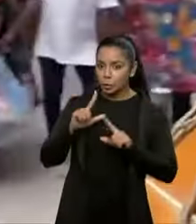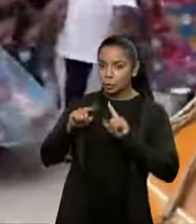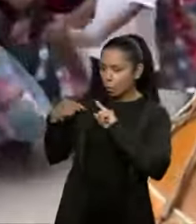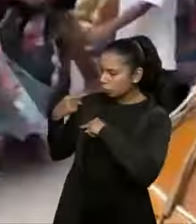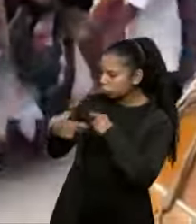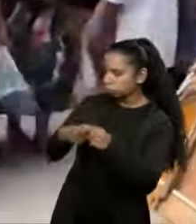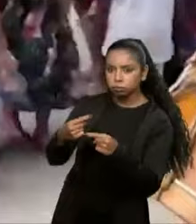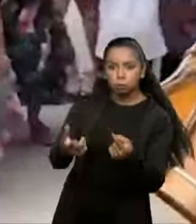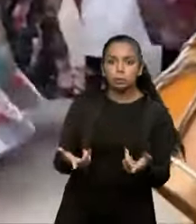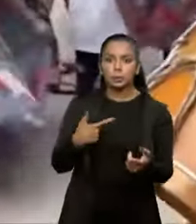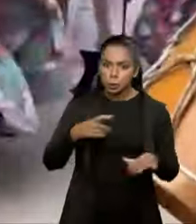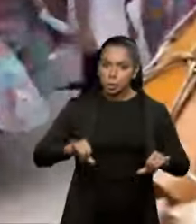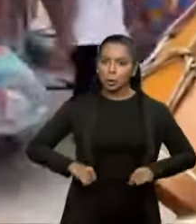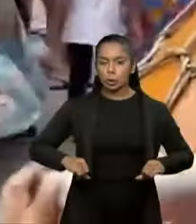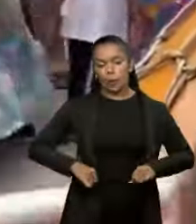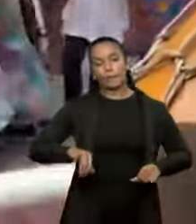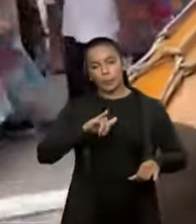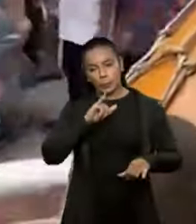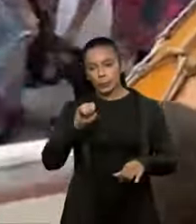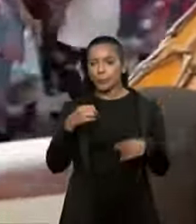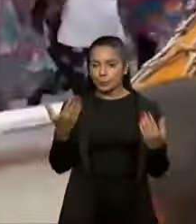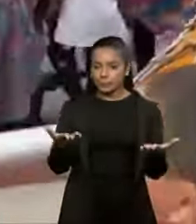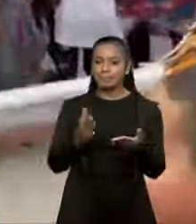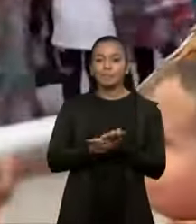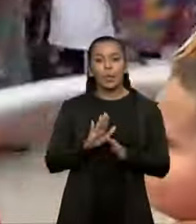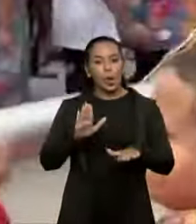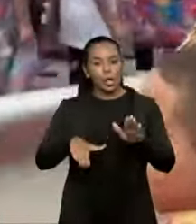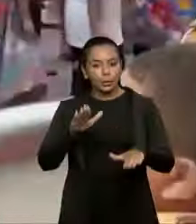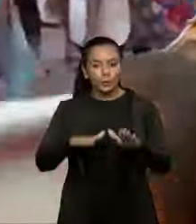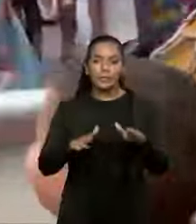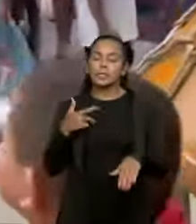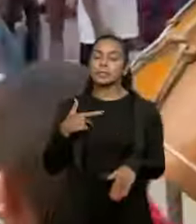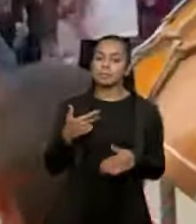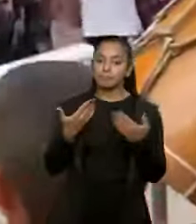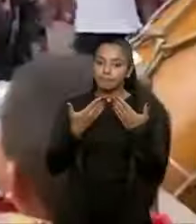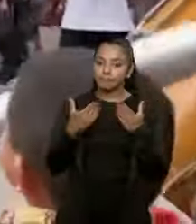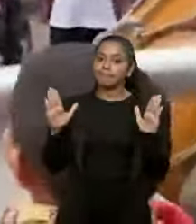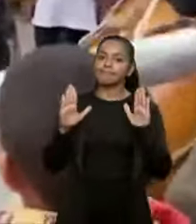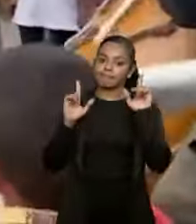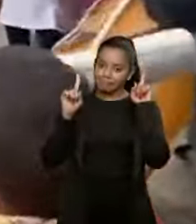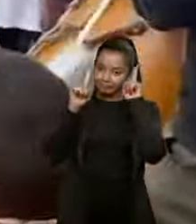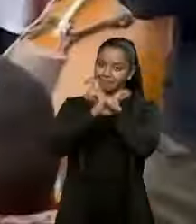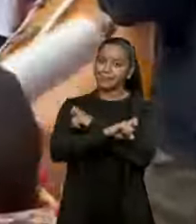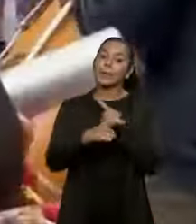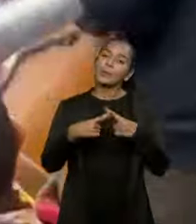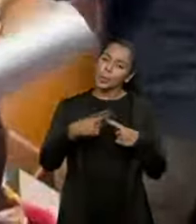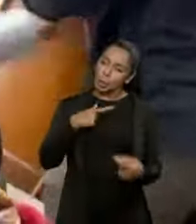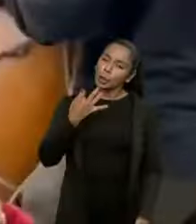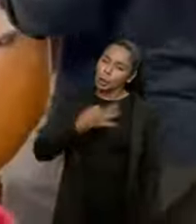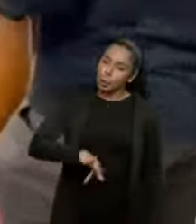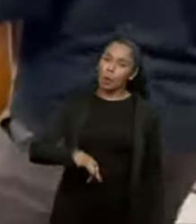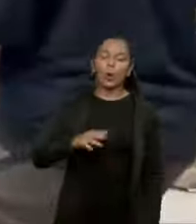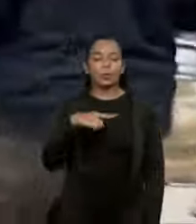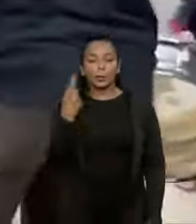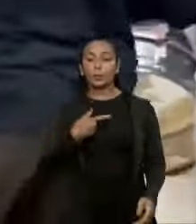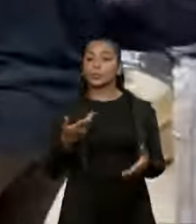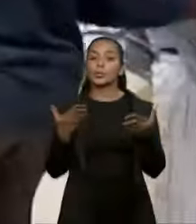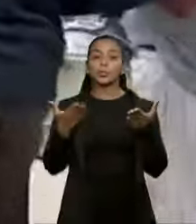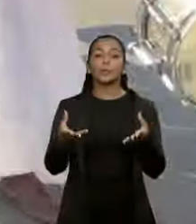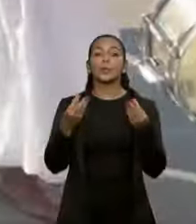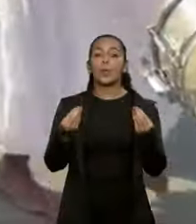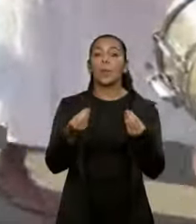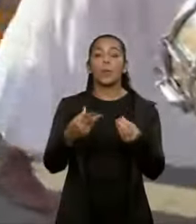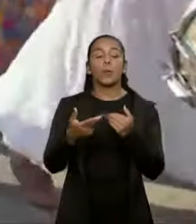não seja ela, isso, né? Que sofre com isso. É. Então, às vezes, para abrir essa porta é difícil, porque dói. Então, a gente chega a partir de uma perspectiva